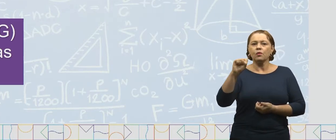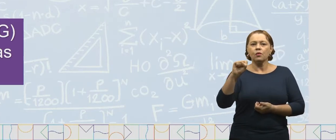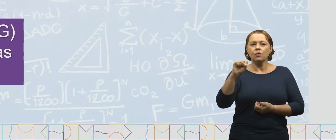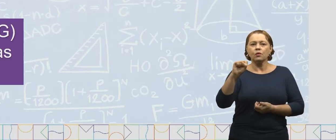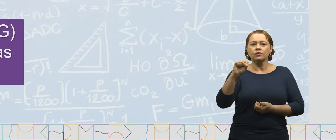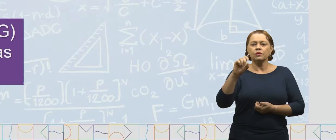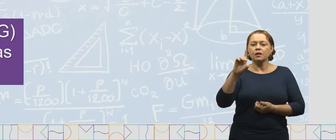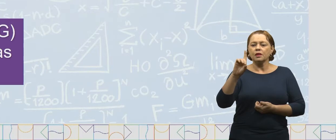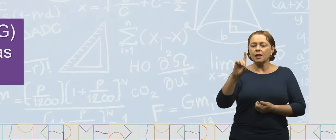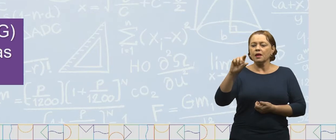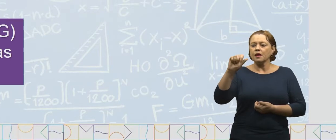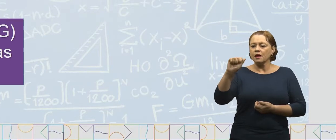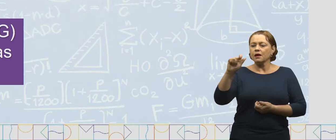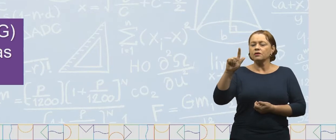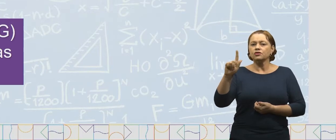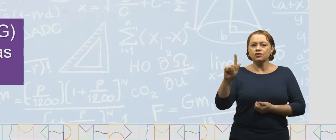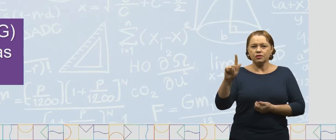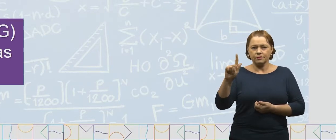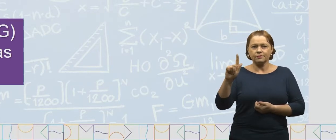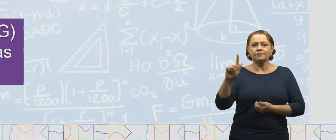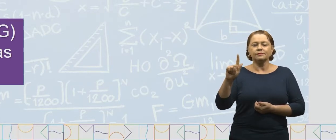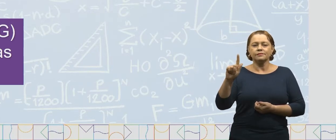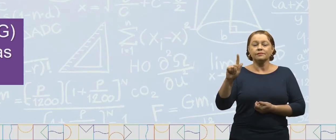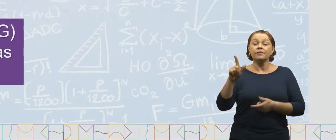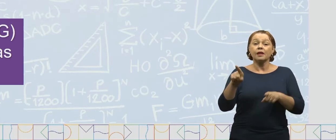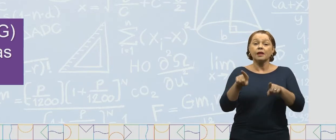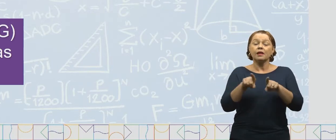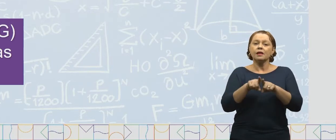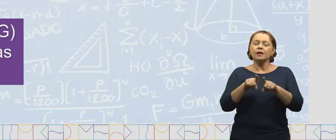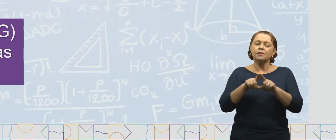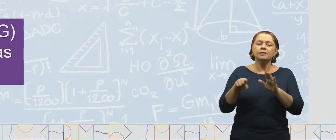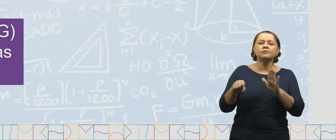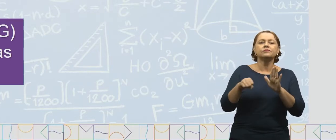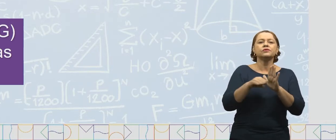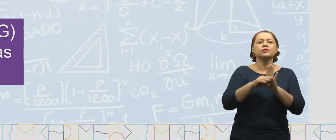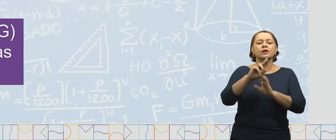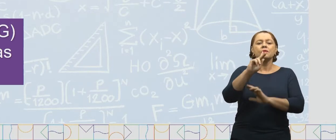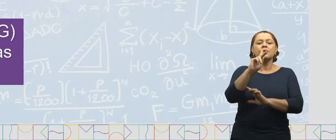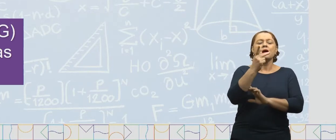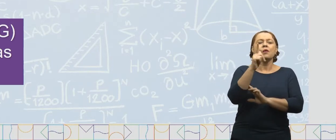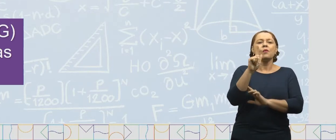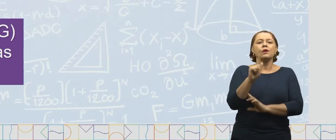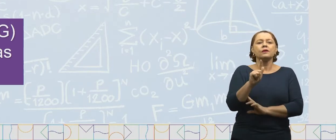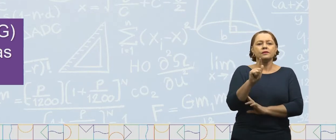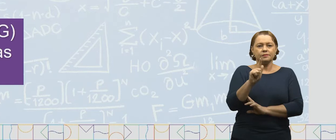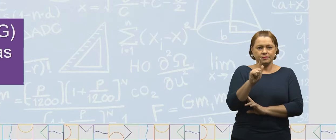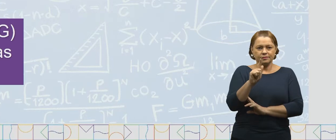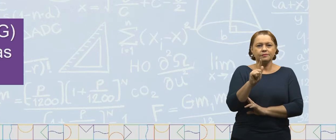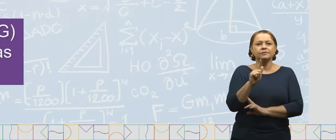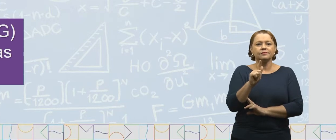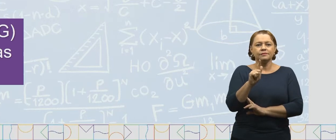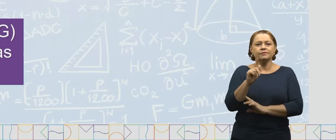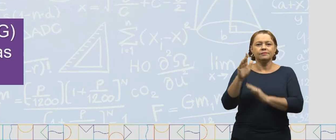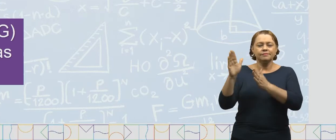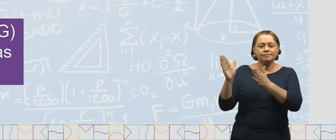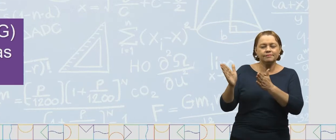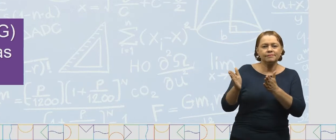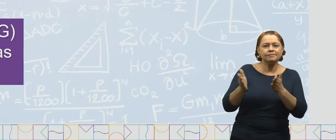0,08 decagramas. E finalmente chegamos ao hectograma, passando